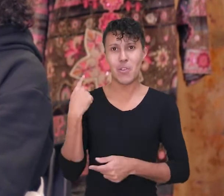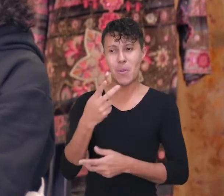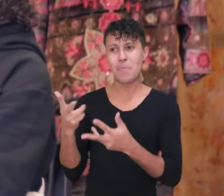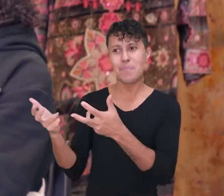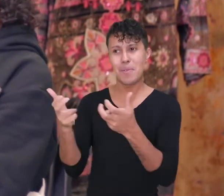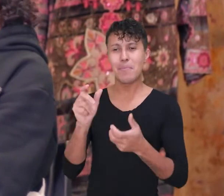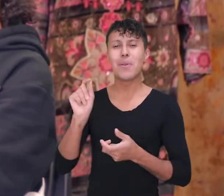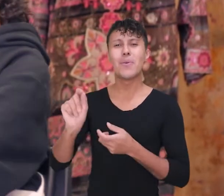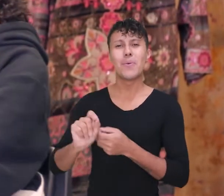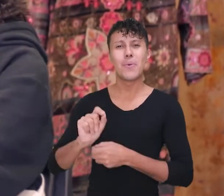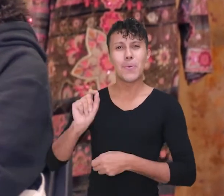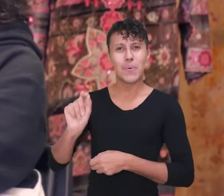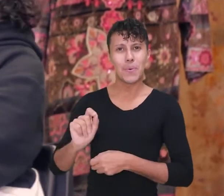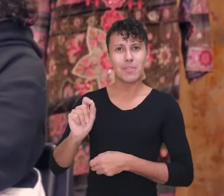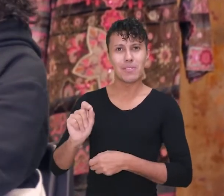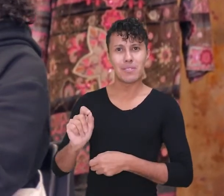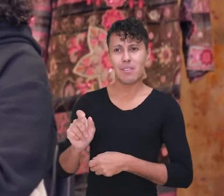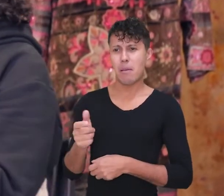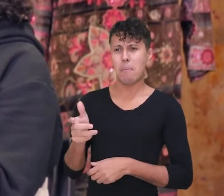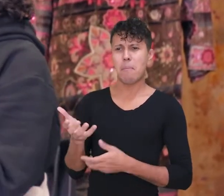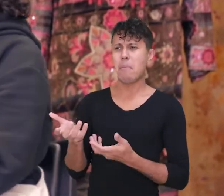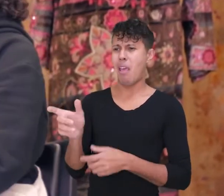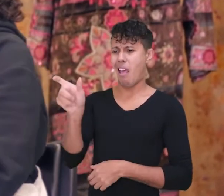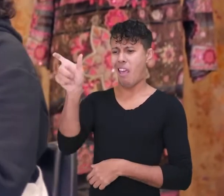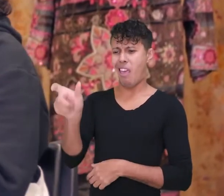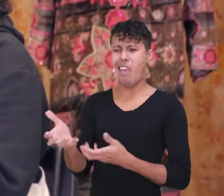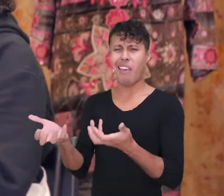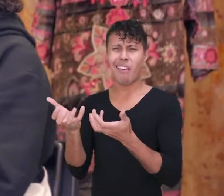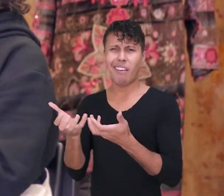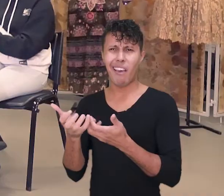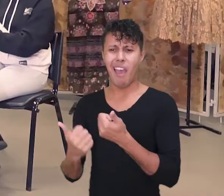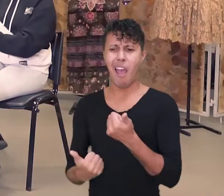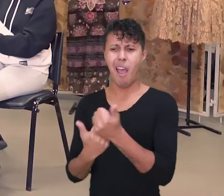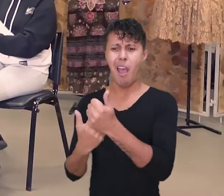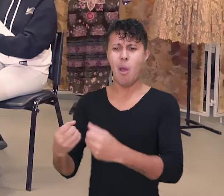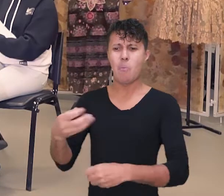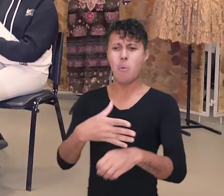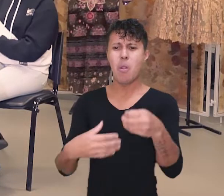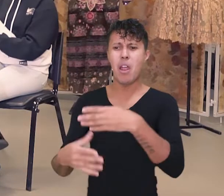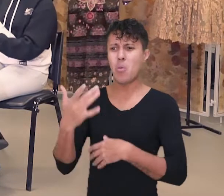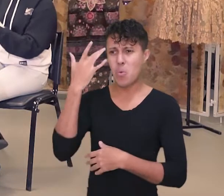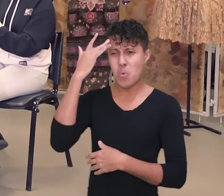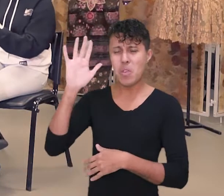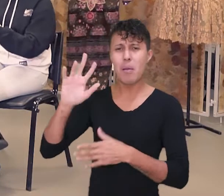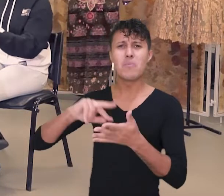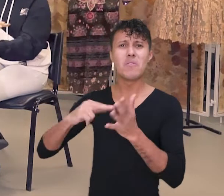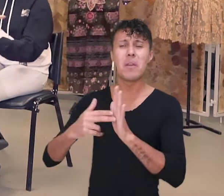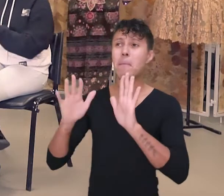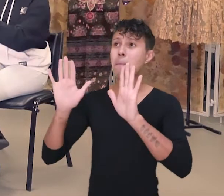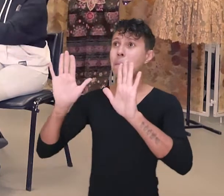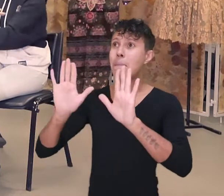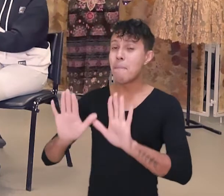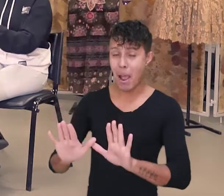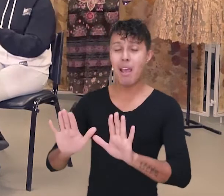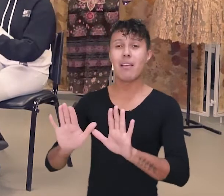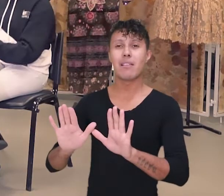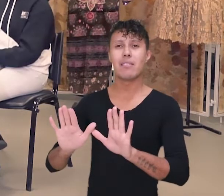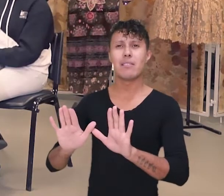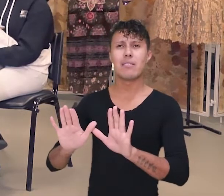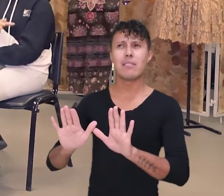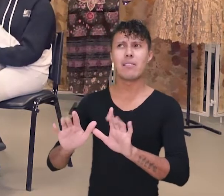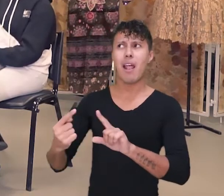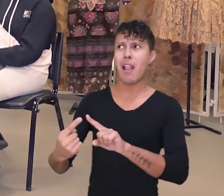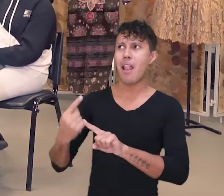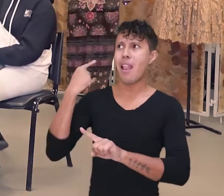pode perceber que quem quer ser modernista, ou quem se acha modernista, ou talvez nem saiba que é, mas se vê ali